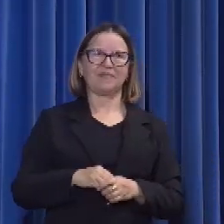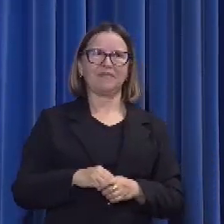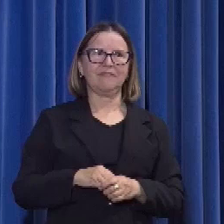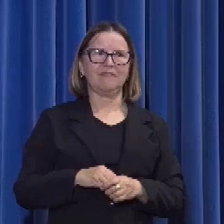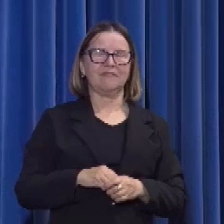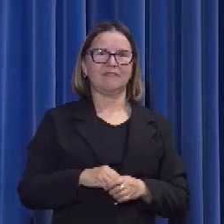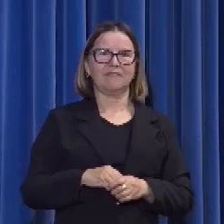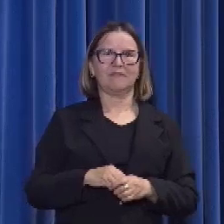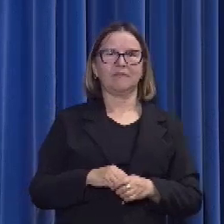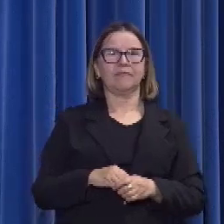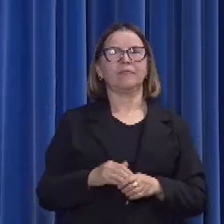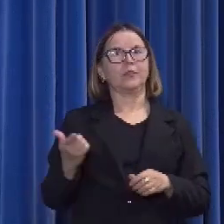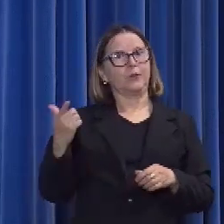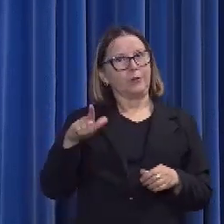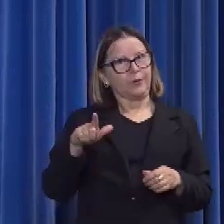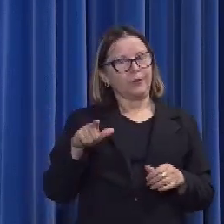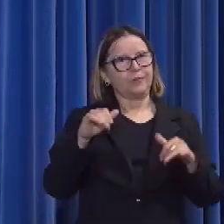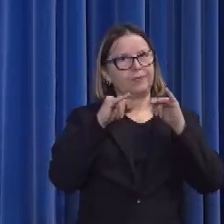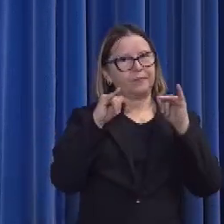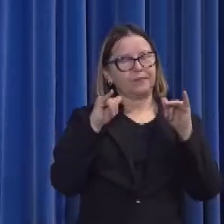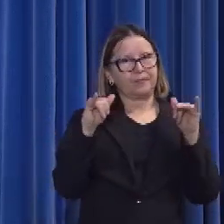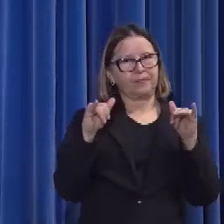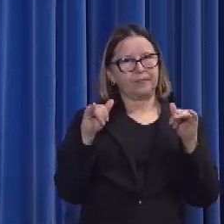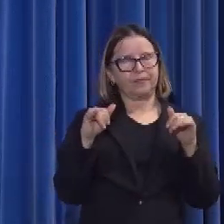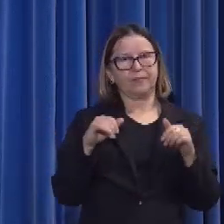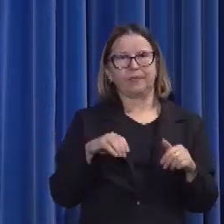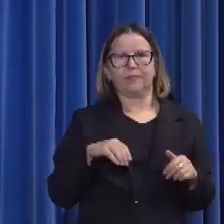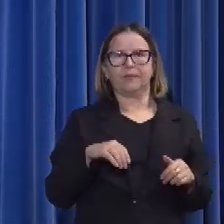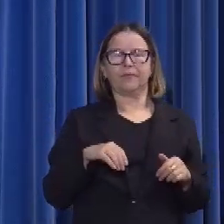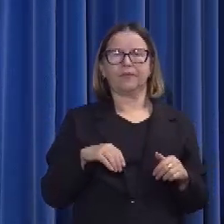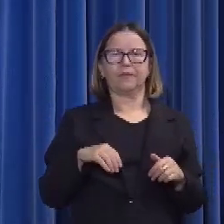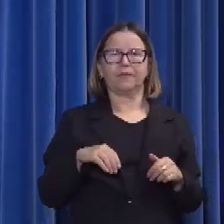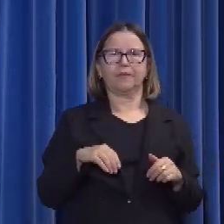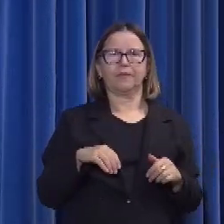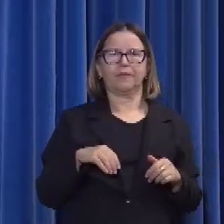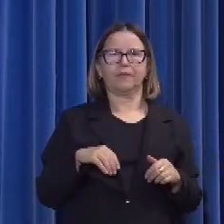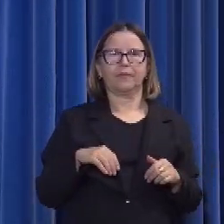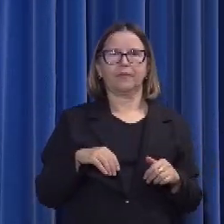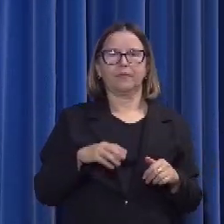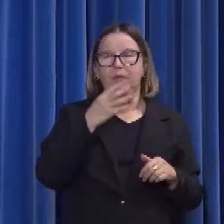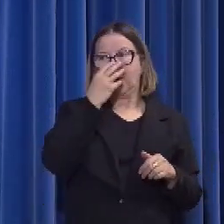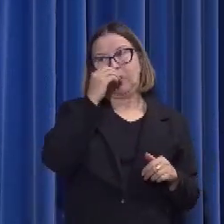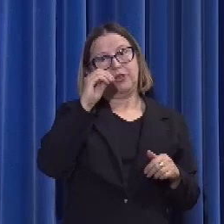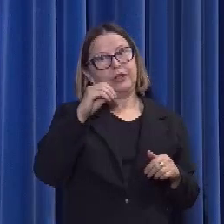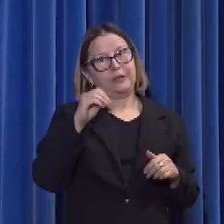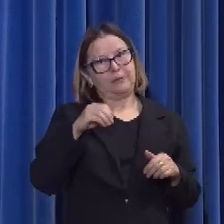Volto a dizer, não leve isso como uma coisa de só menos importância.